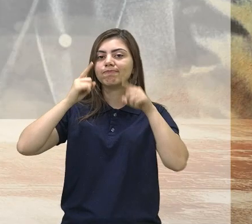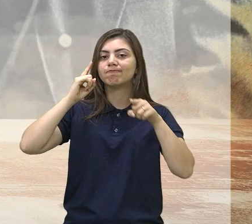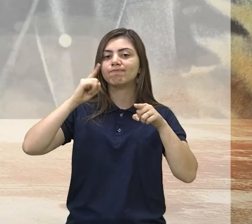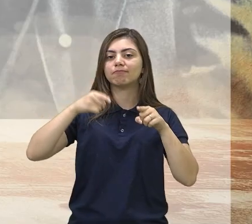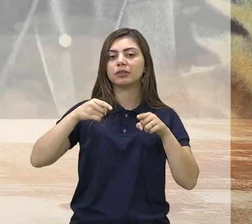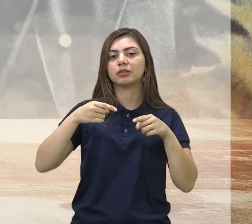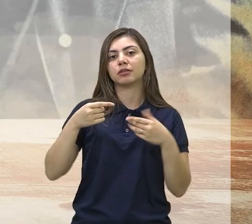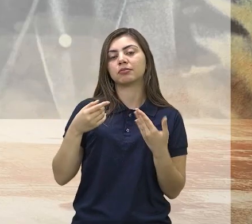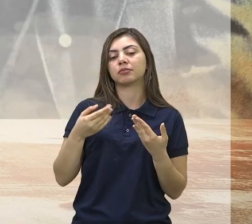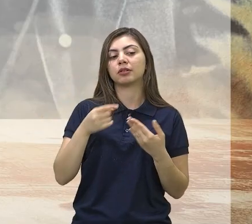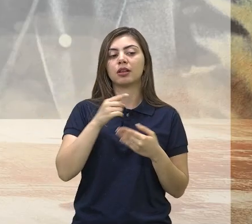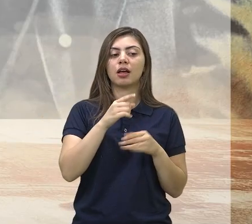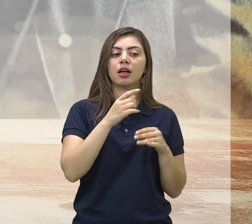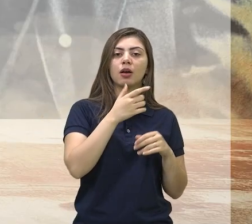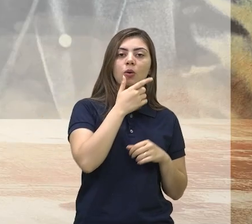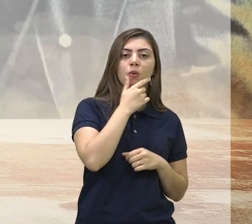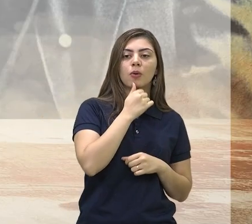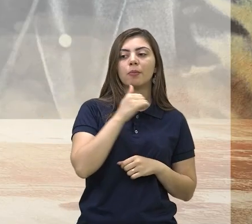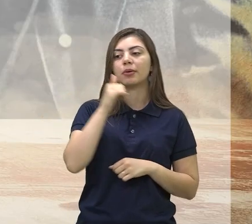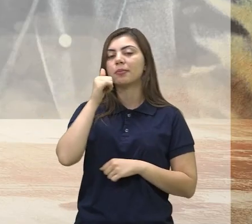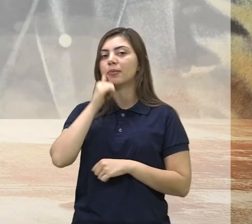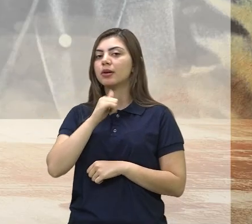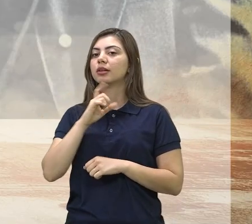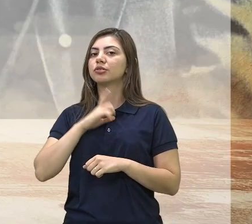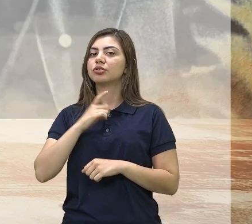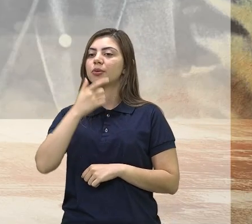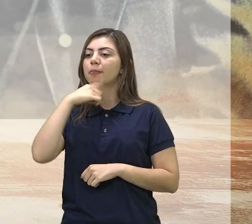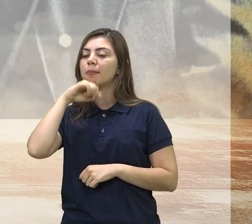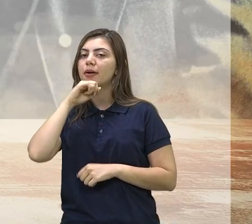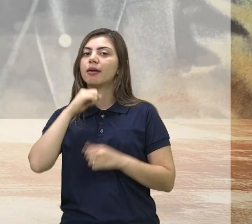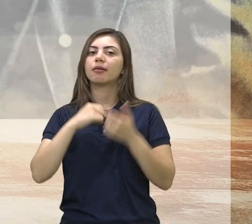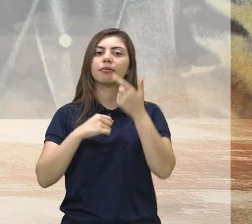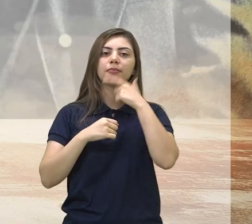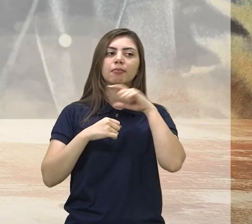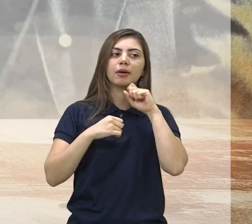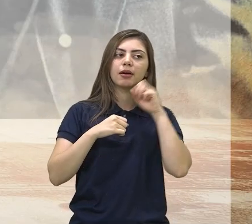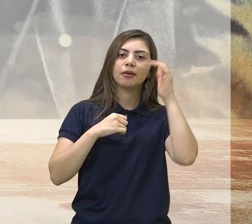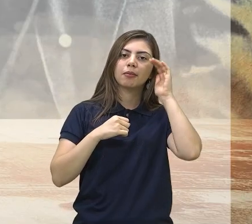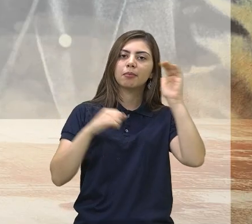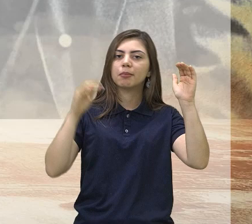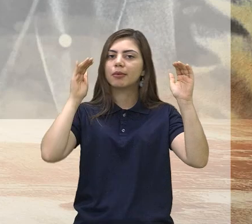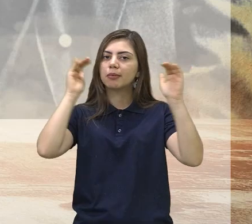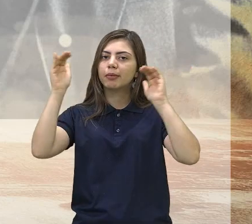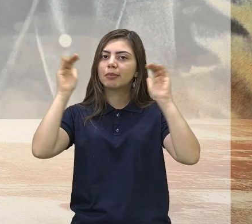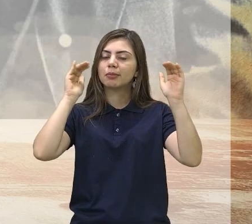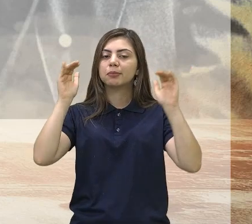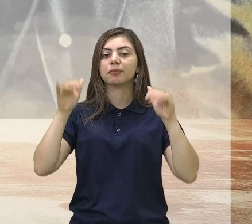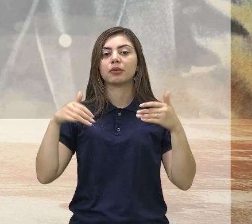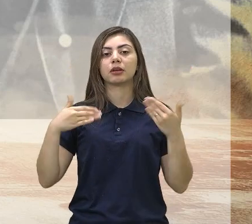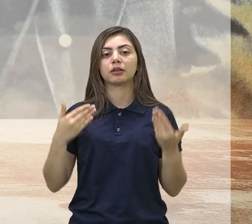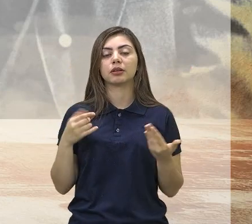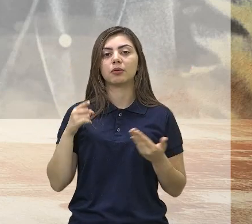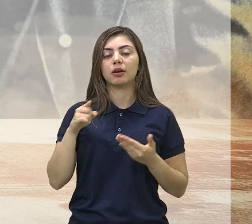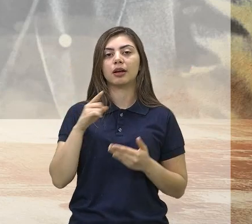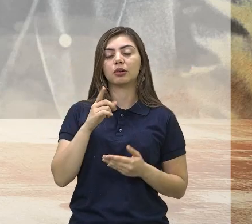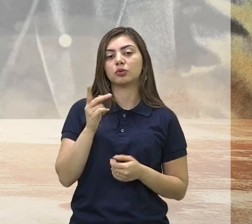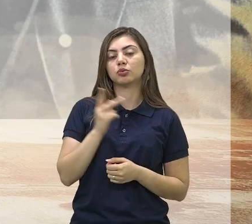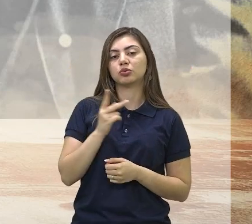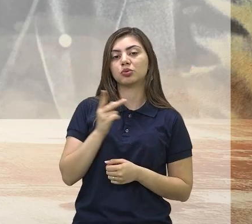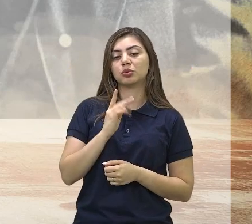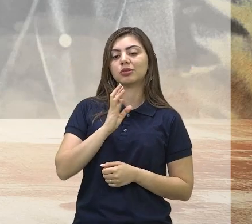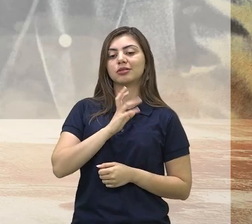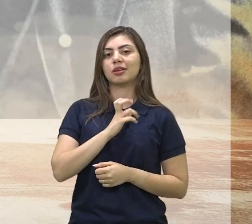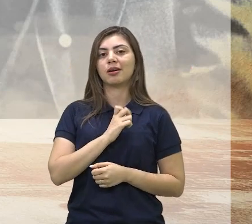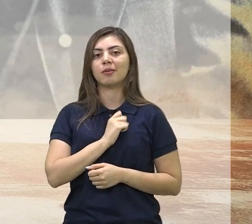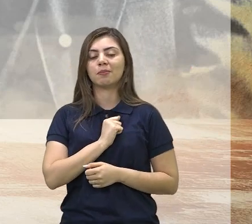lado do homem quanto da mulher, então eles tinham que seguir isso. E já que o amor é impossível, eles sofreram, né? Vejam que